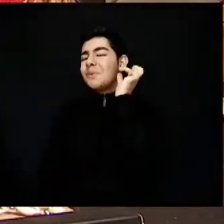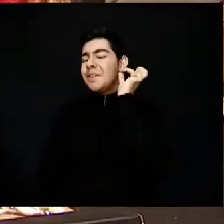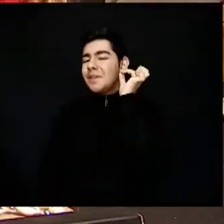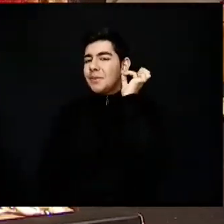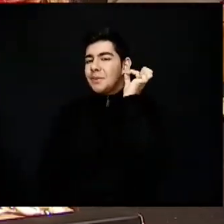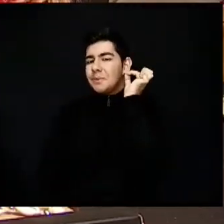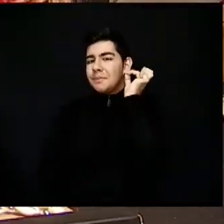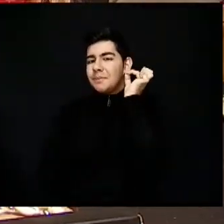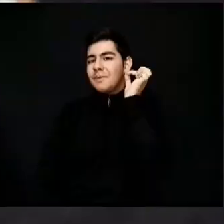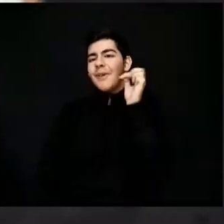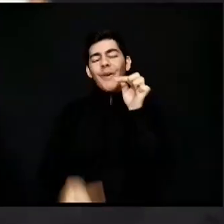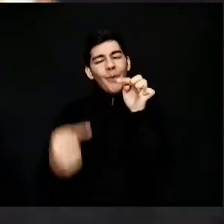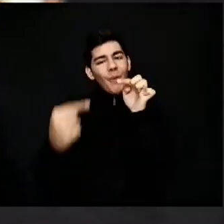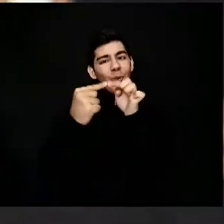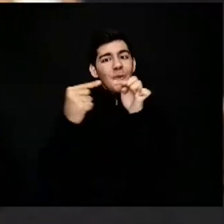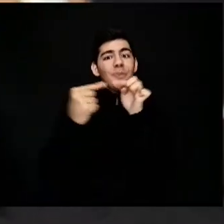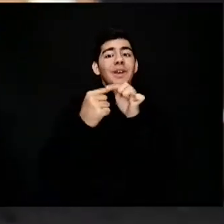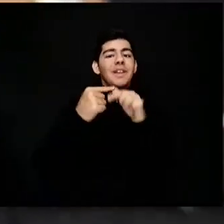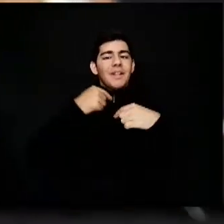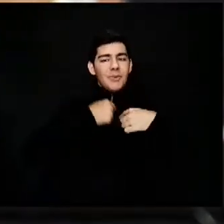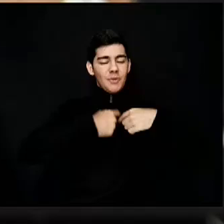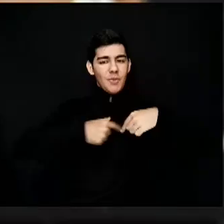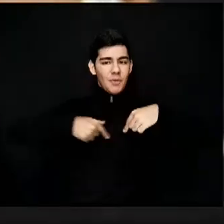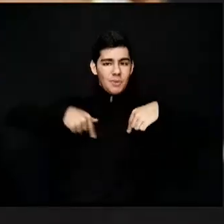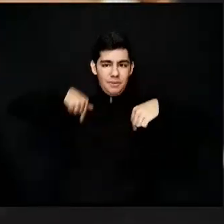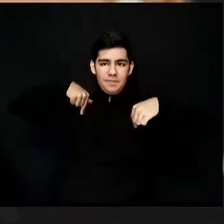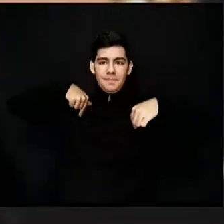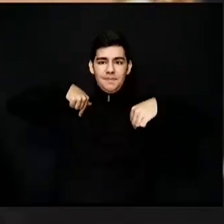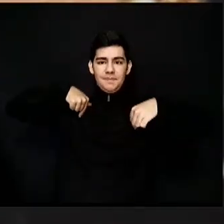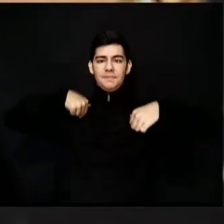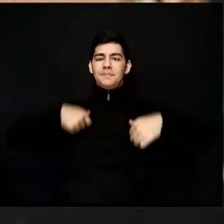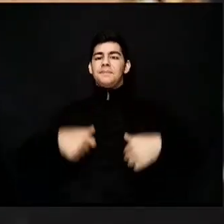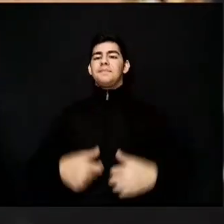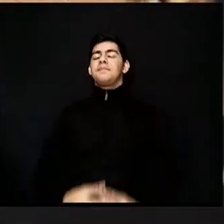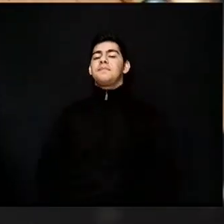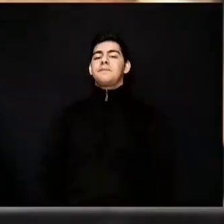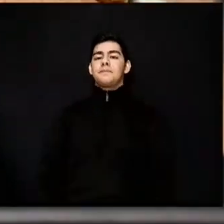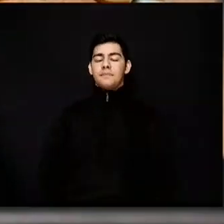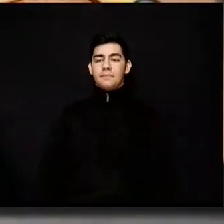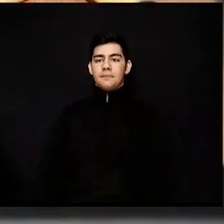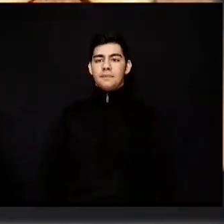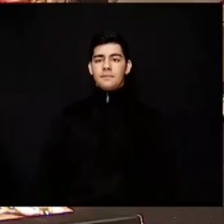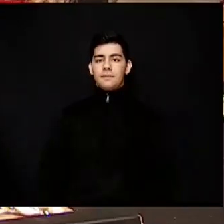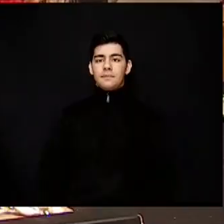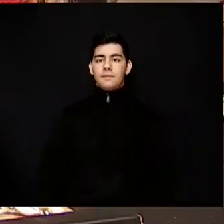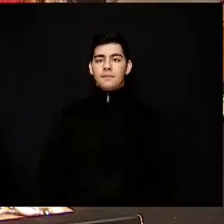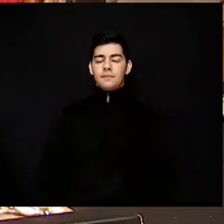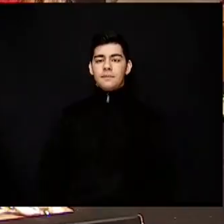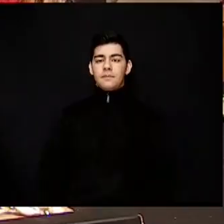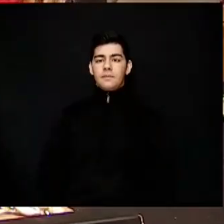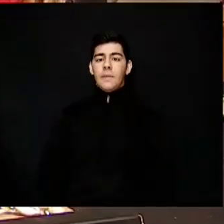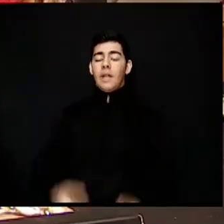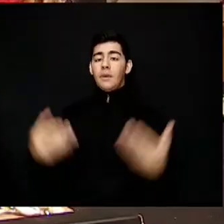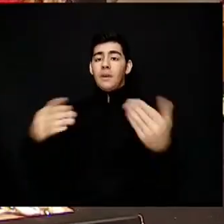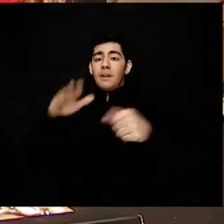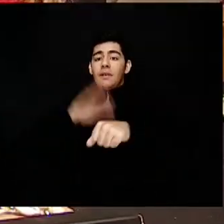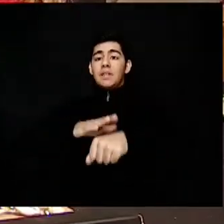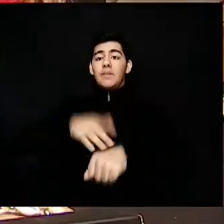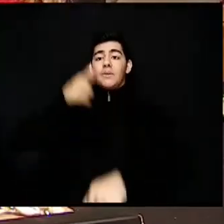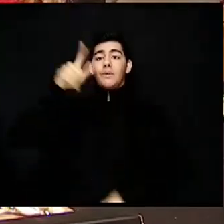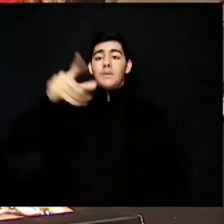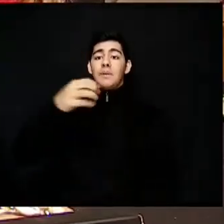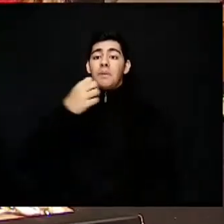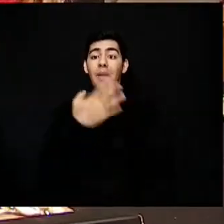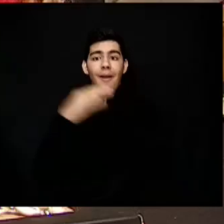combinando com a nossa choker. E aí vou fazer o outro bem rapidinho aqui,